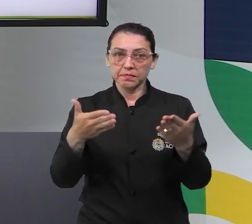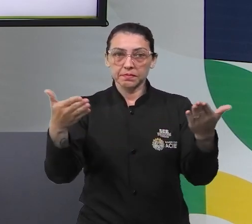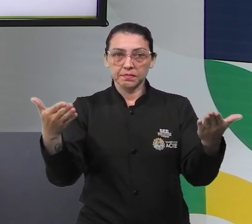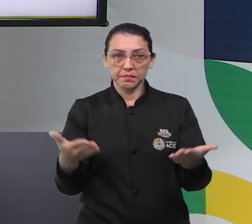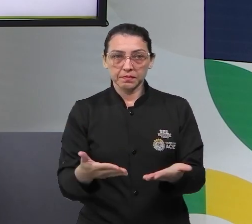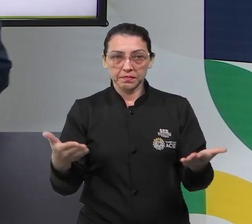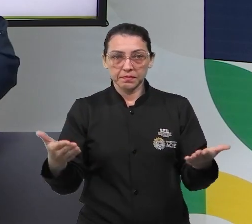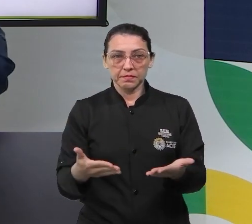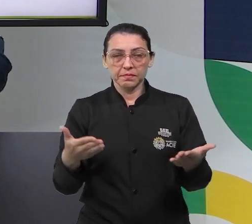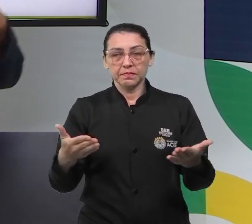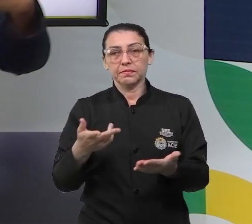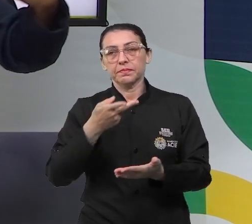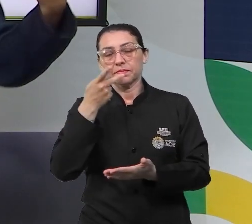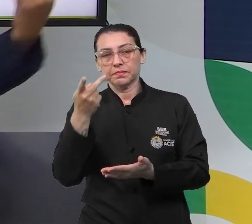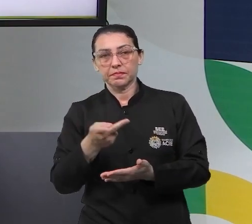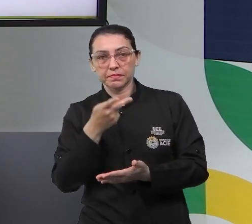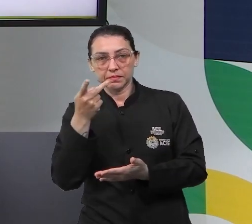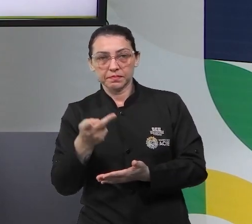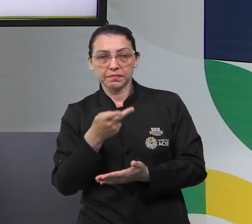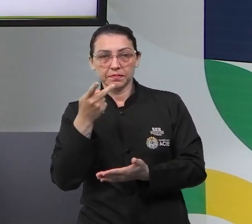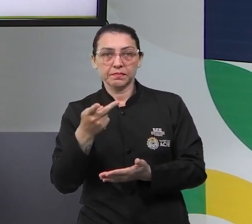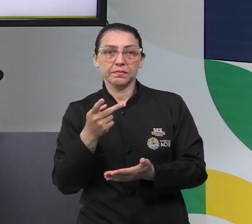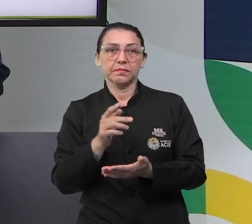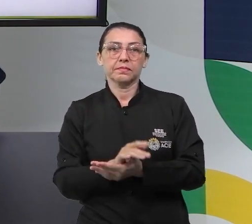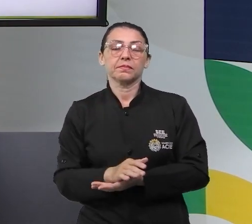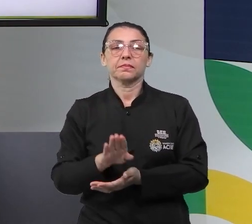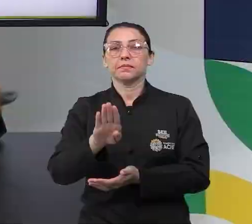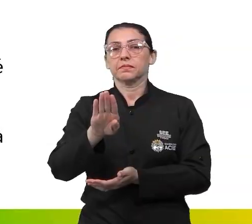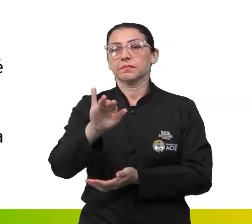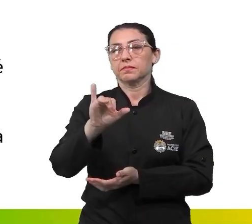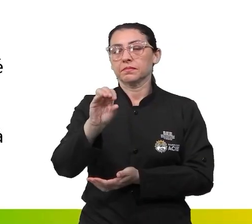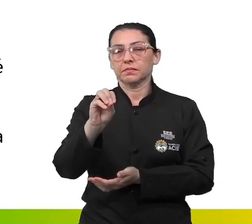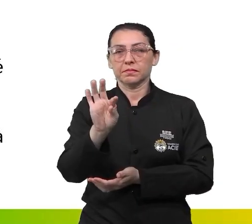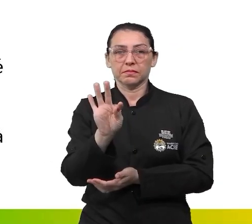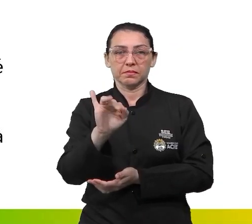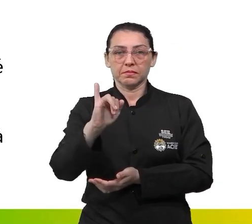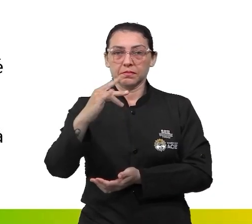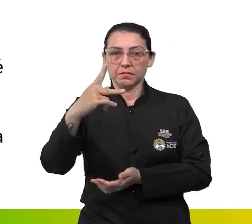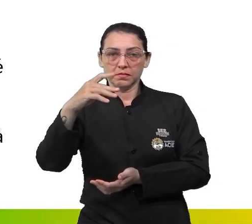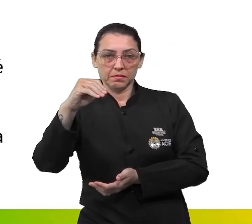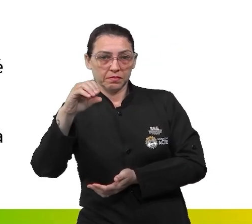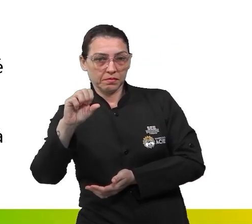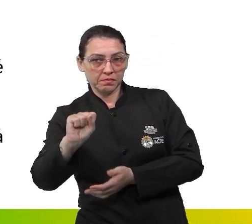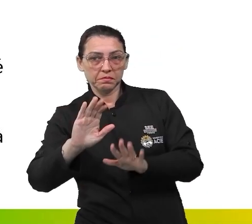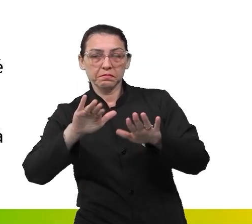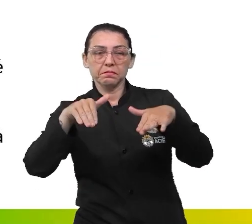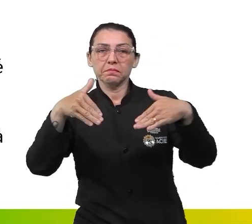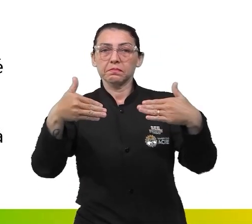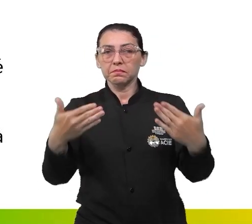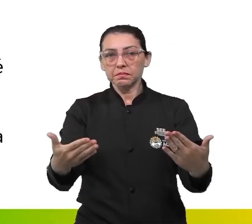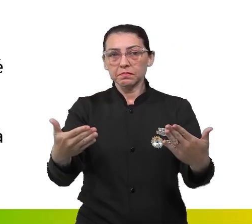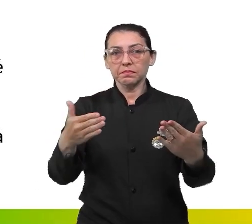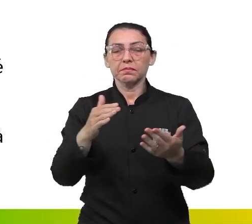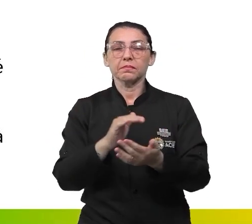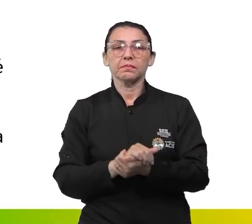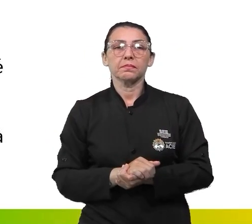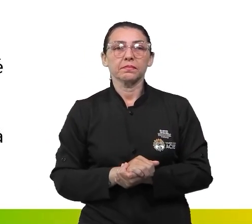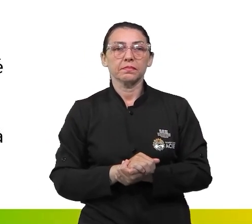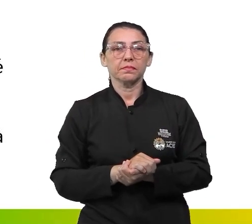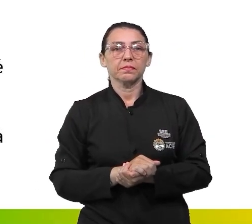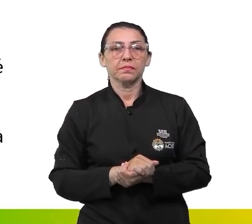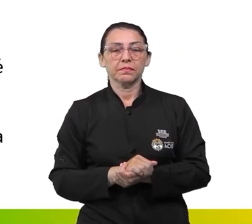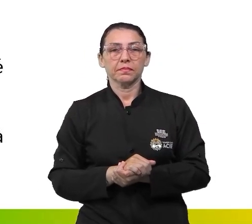Agora, nós vamos falar dos aspectos bióticos do continente. Quais seriam aí os aspectos